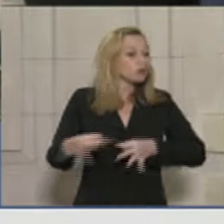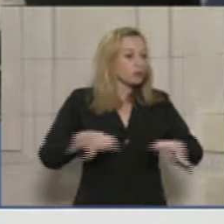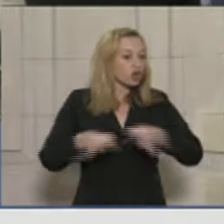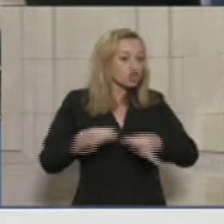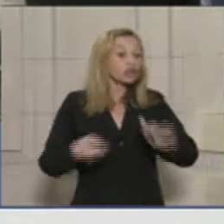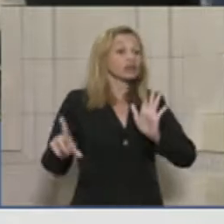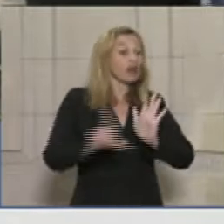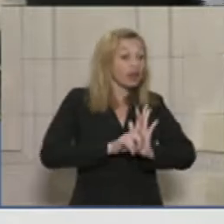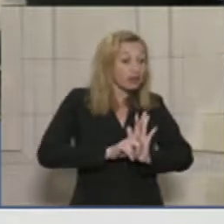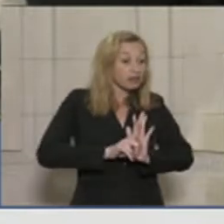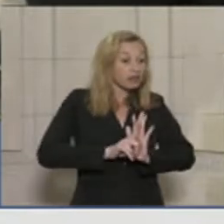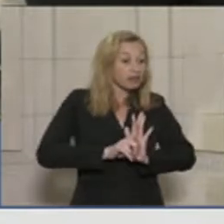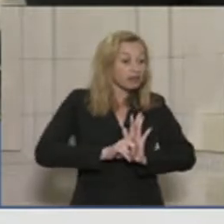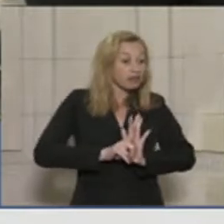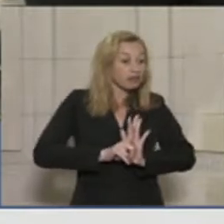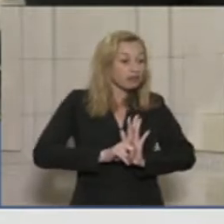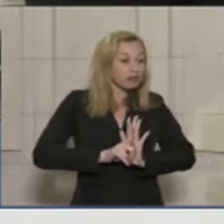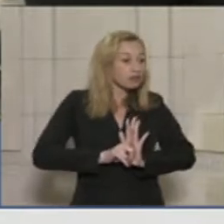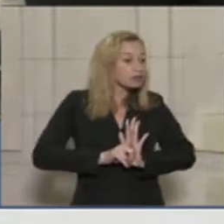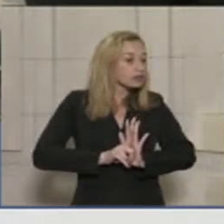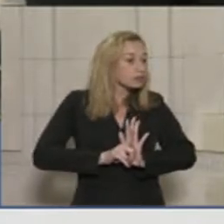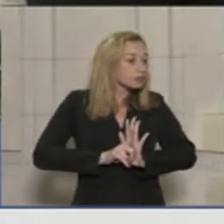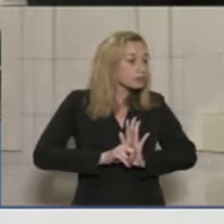Projeto de lei